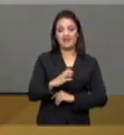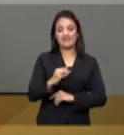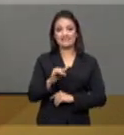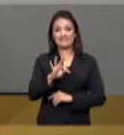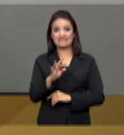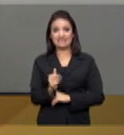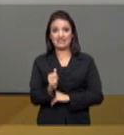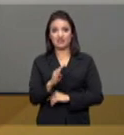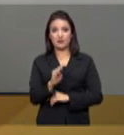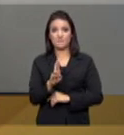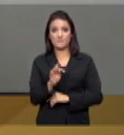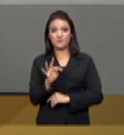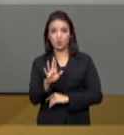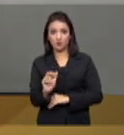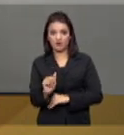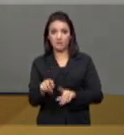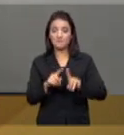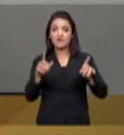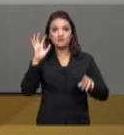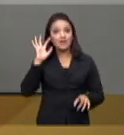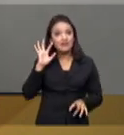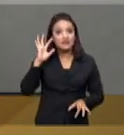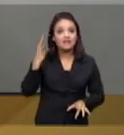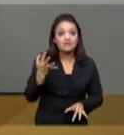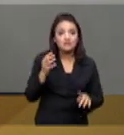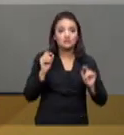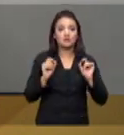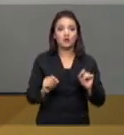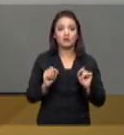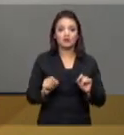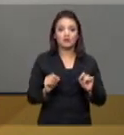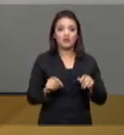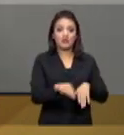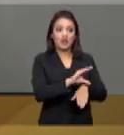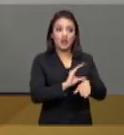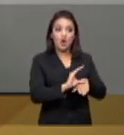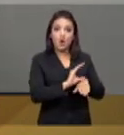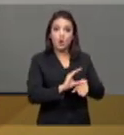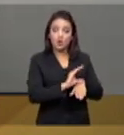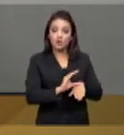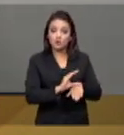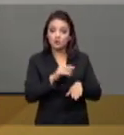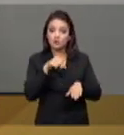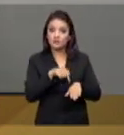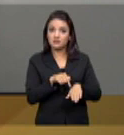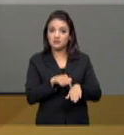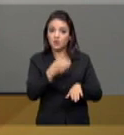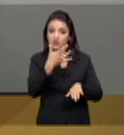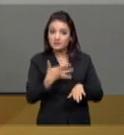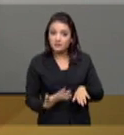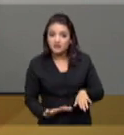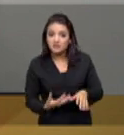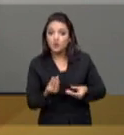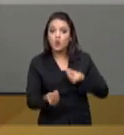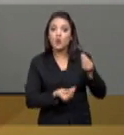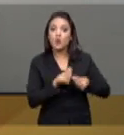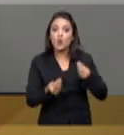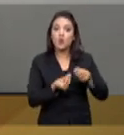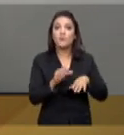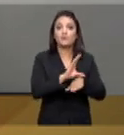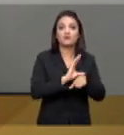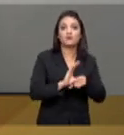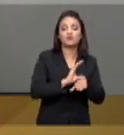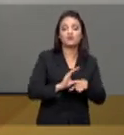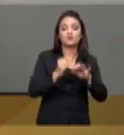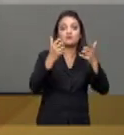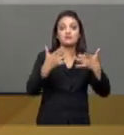julgado embargado foi que a definição constitucional, não conceito, a definição, como a Constituição recorta